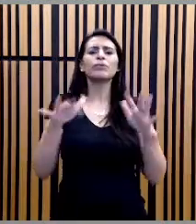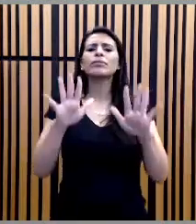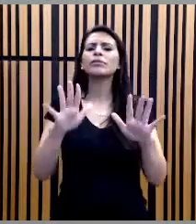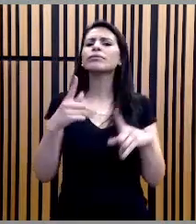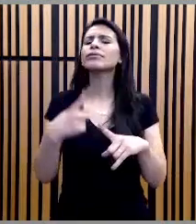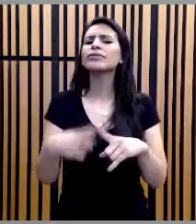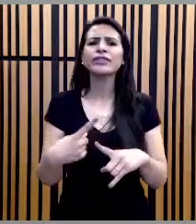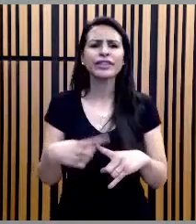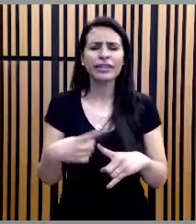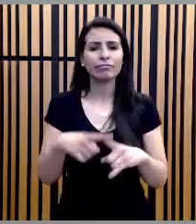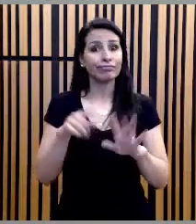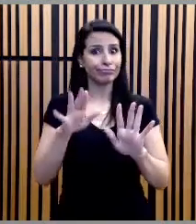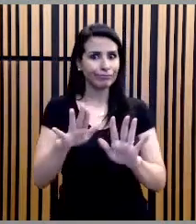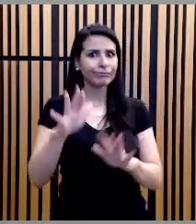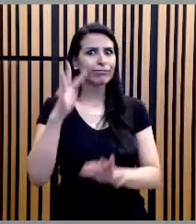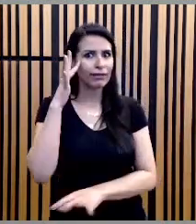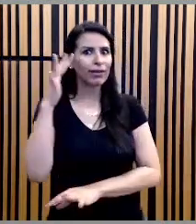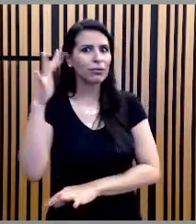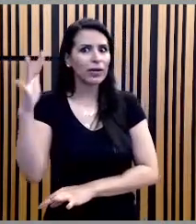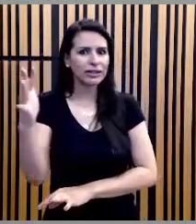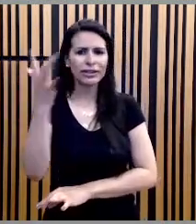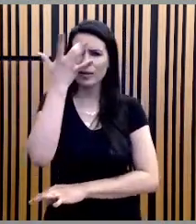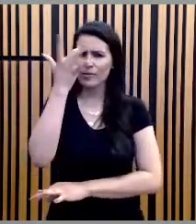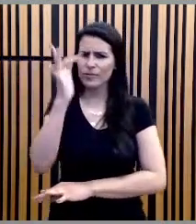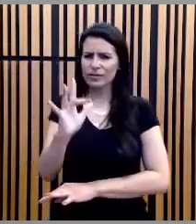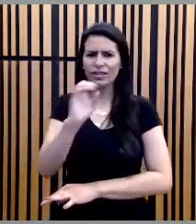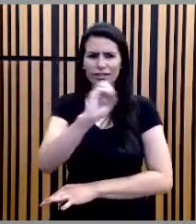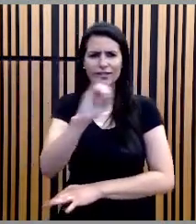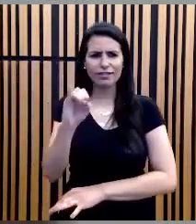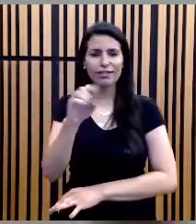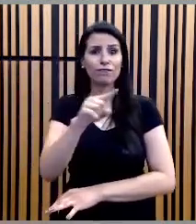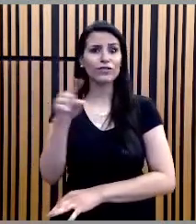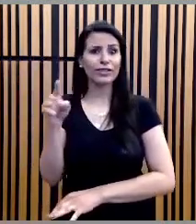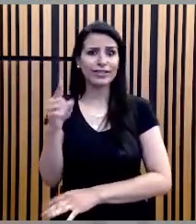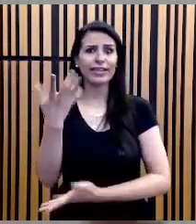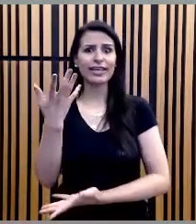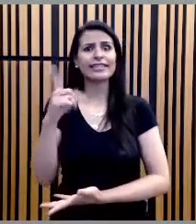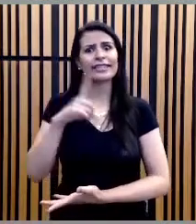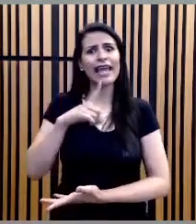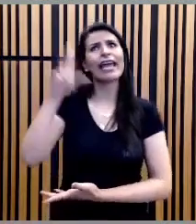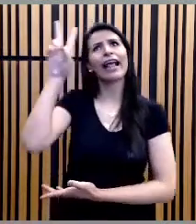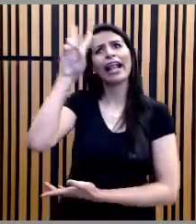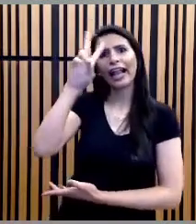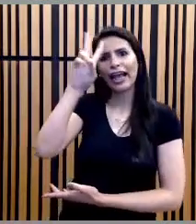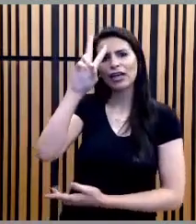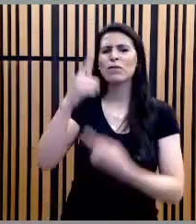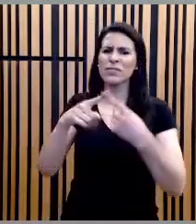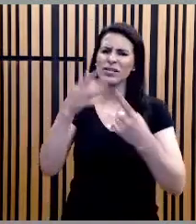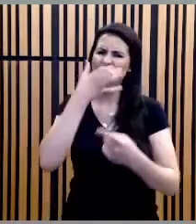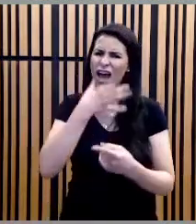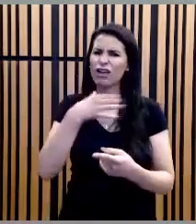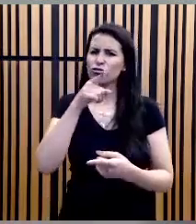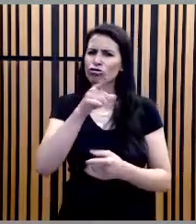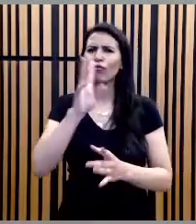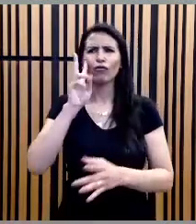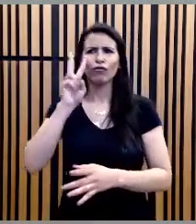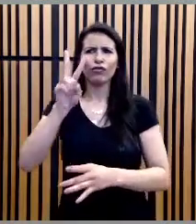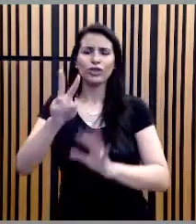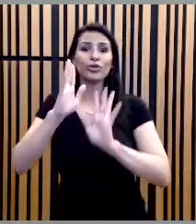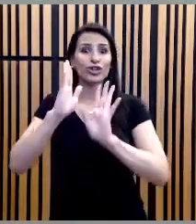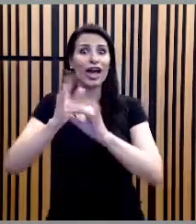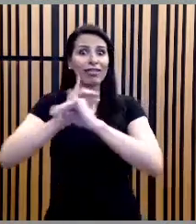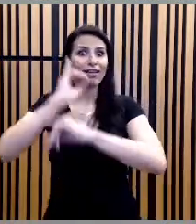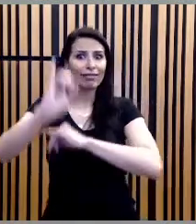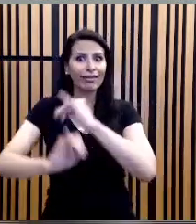vocês imaginem, vocês não sei se vocês têm lembrança disso, mas já devem ter visto na internet, aí,